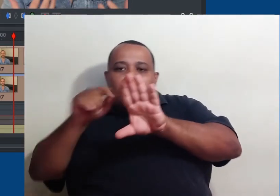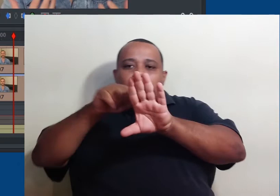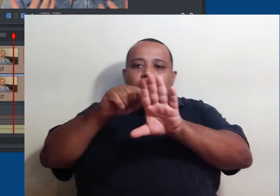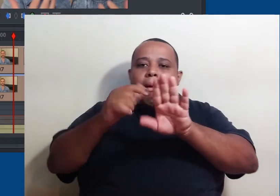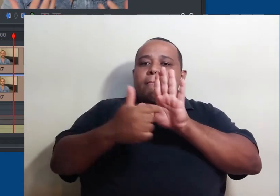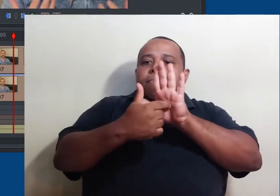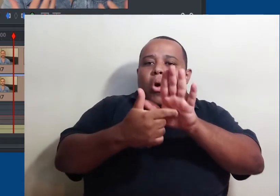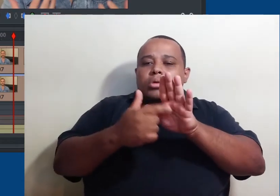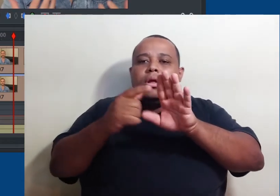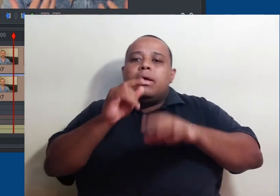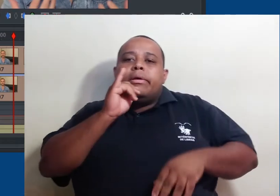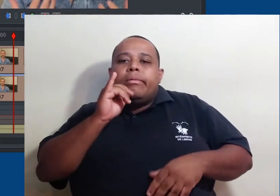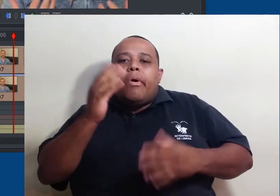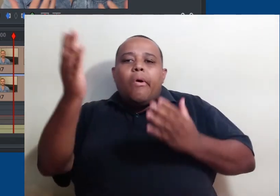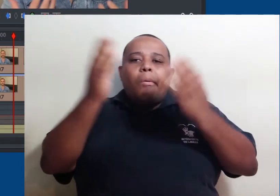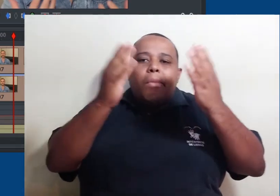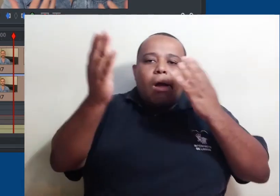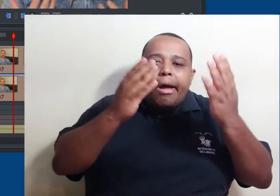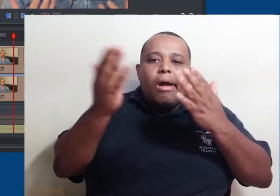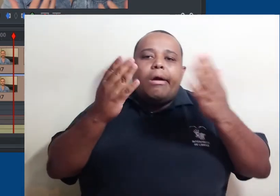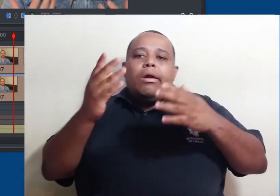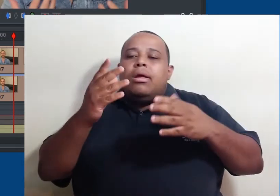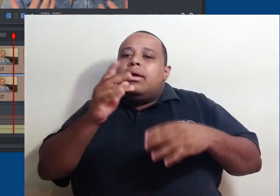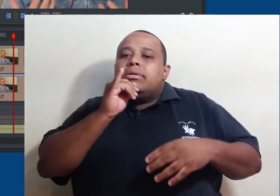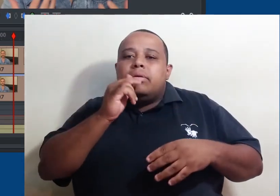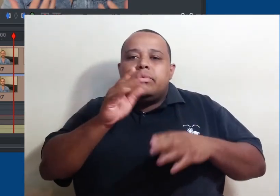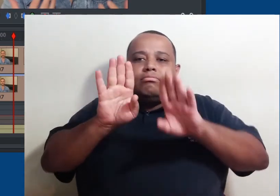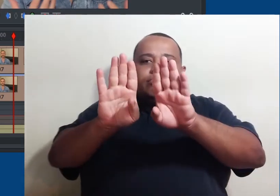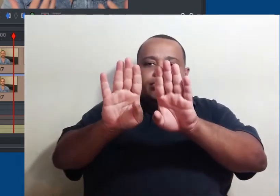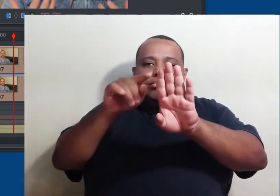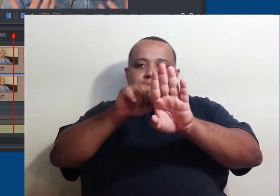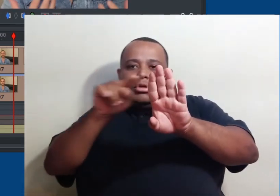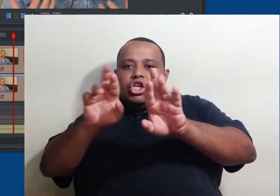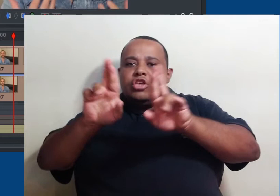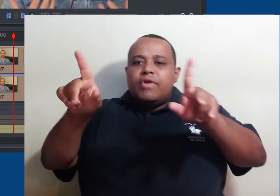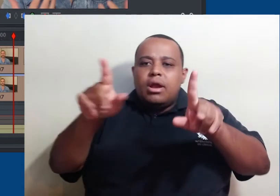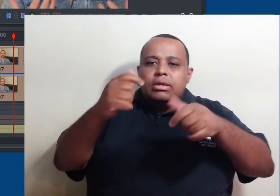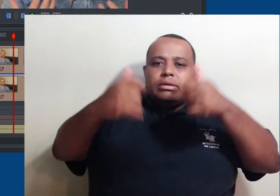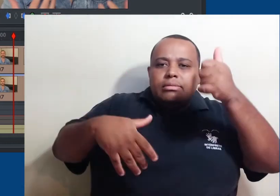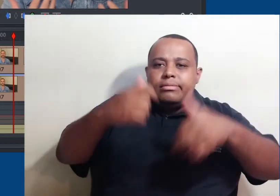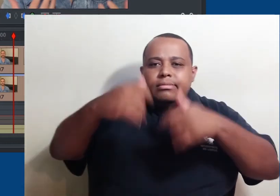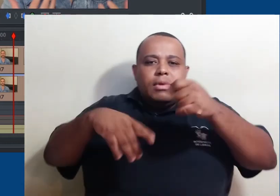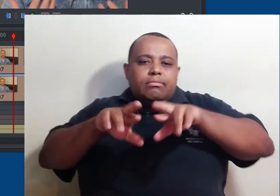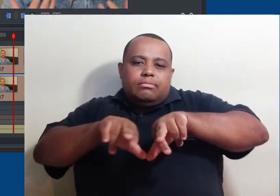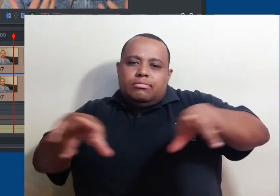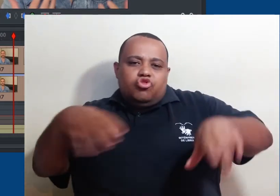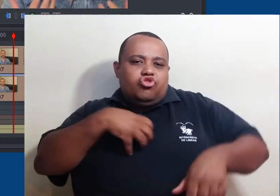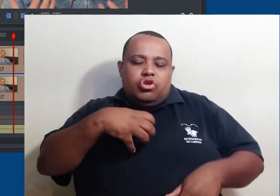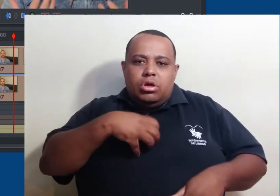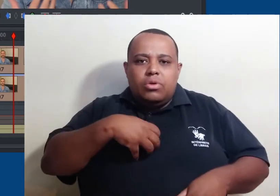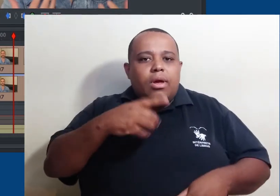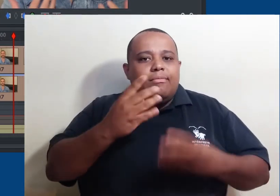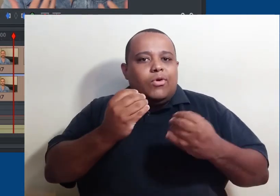isso em aulas de anatomia, onde ele mostrava 2 tipos de crânios. Então você pode fazer isso de diversas formas, é muito útil. E agora eu